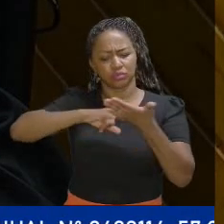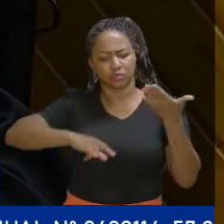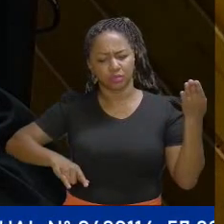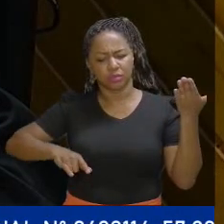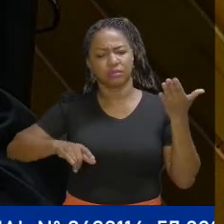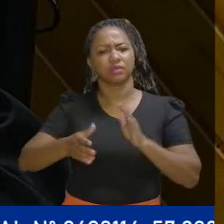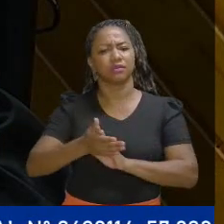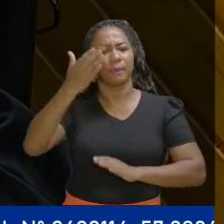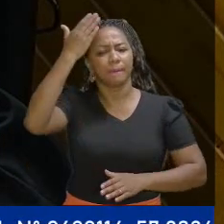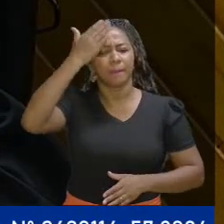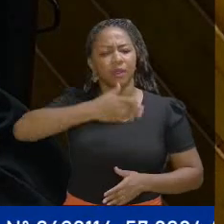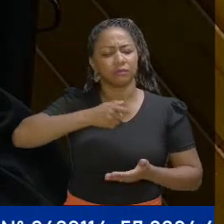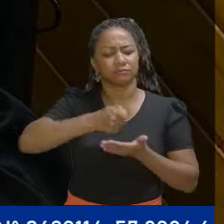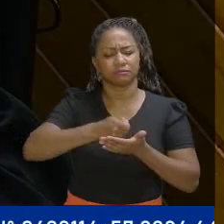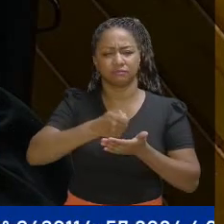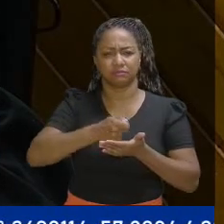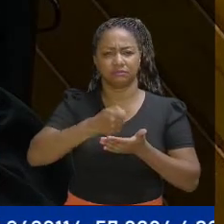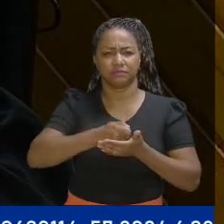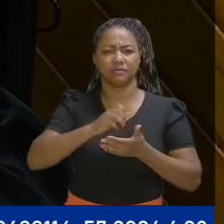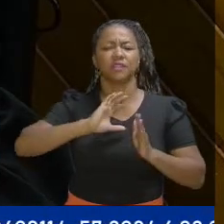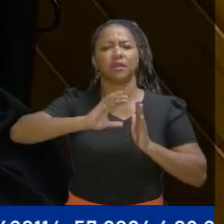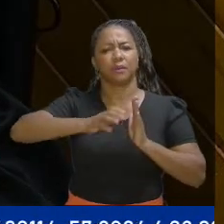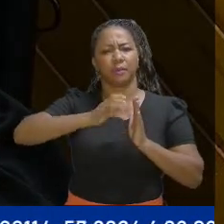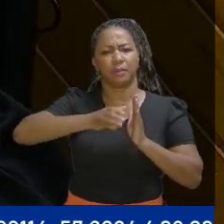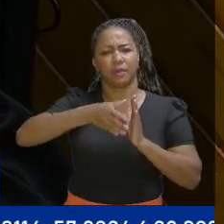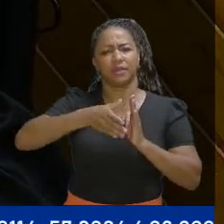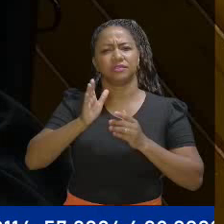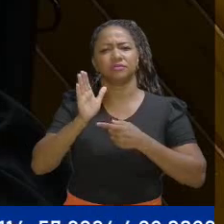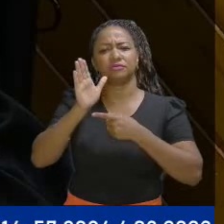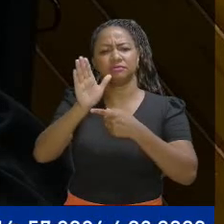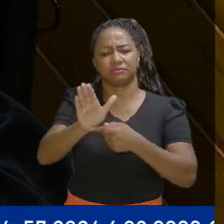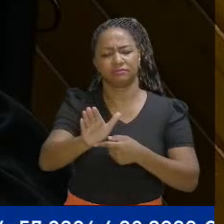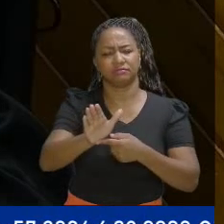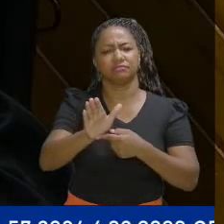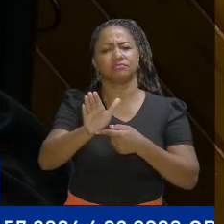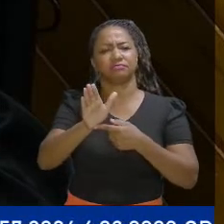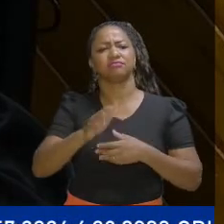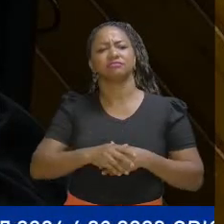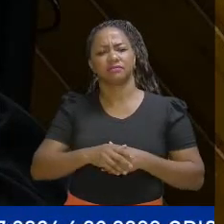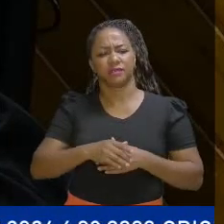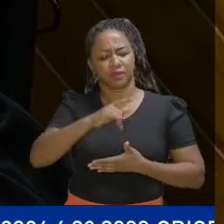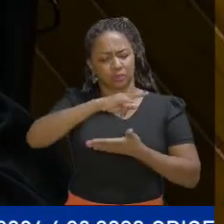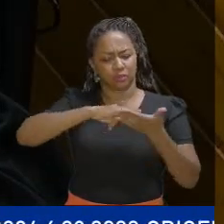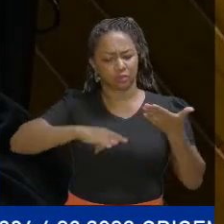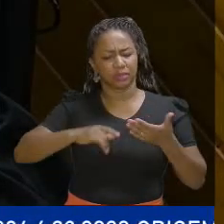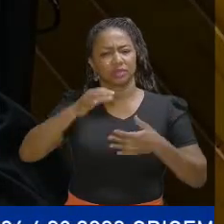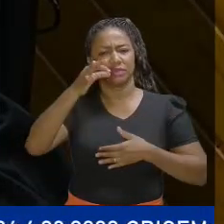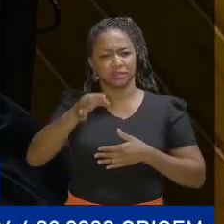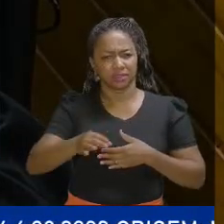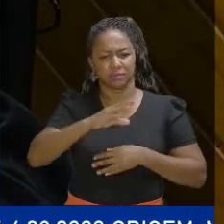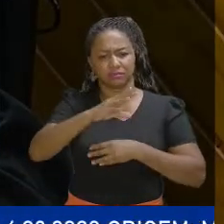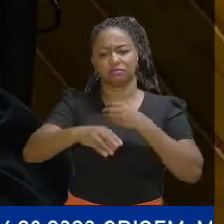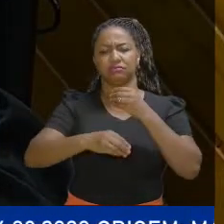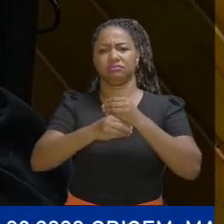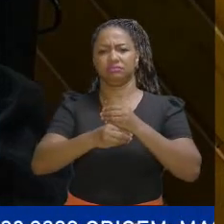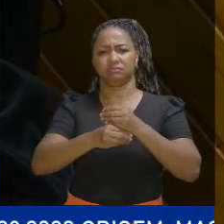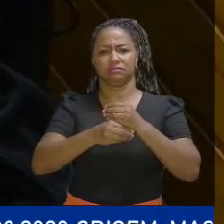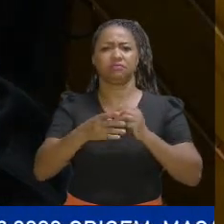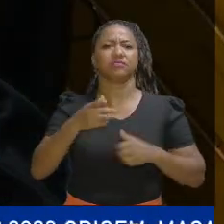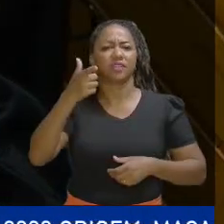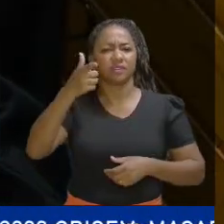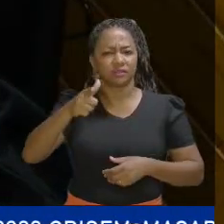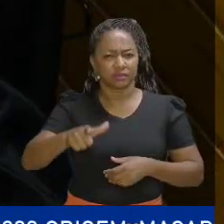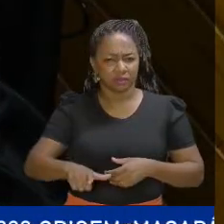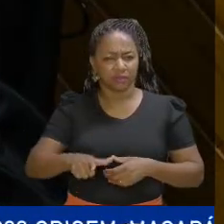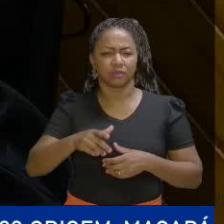documentação legalmente exigida. O partido foi intimado e apresentou documentação complementar.